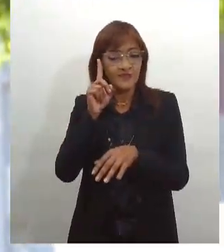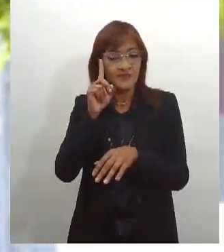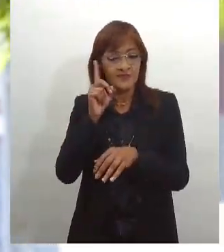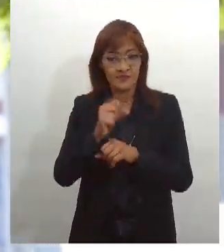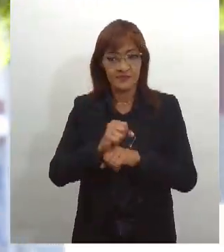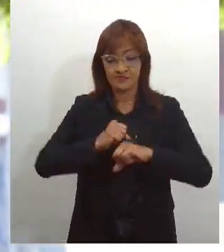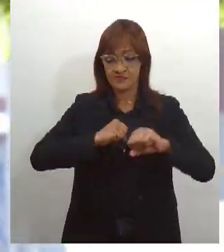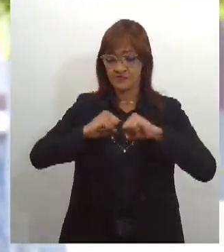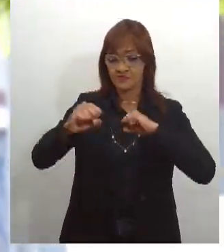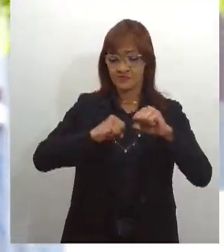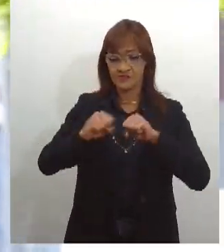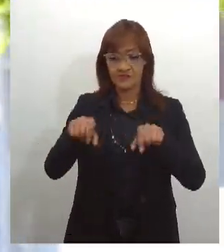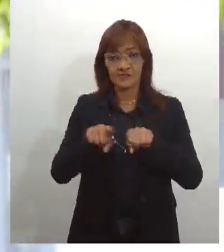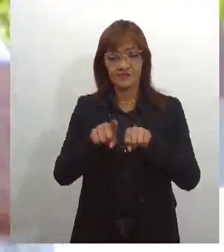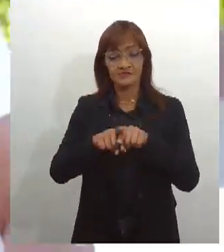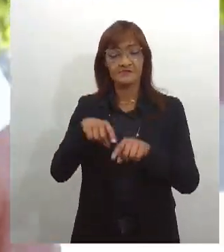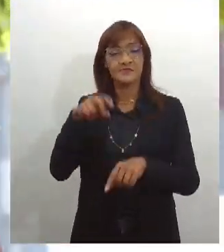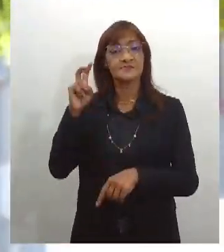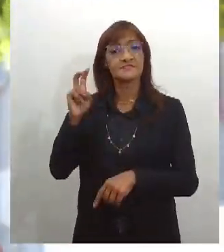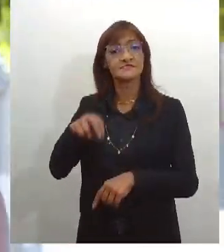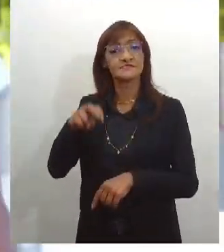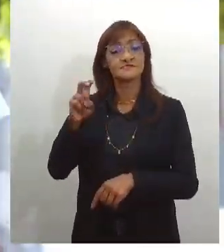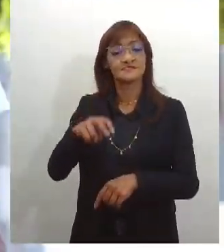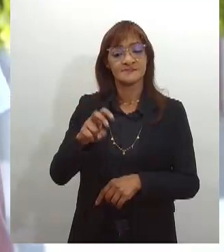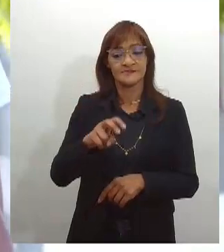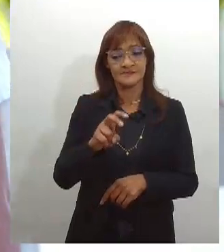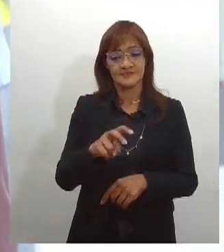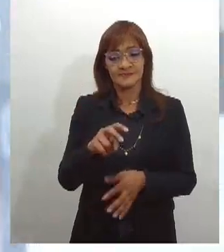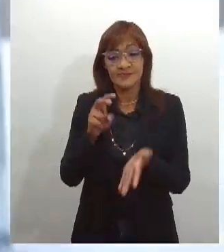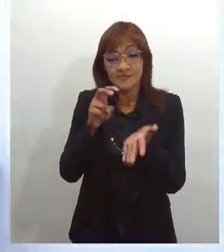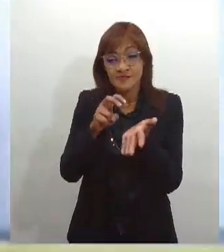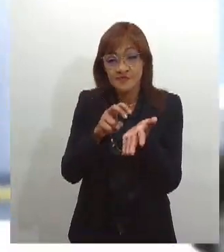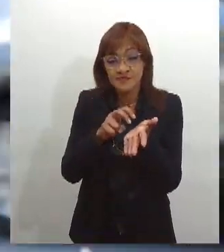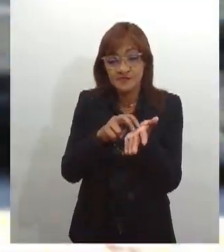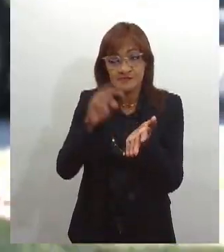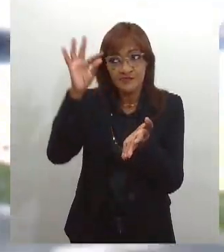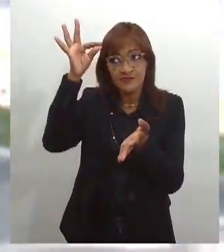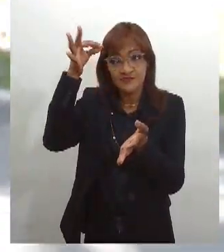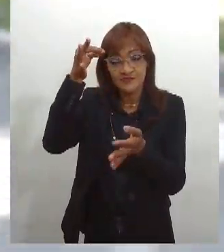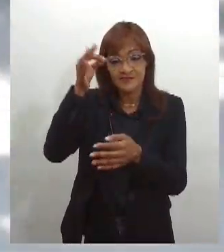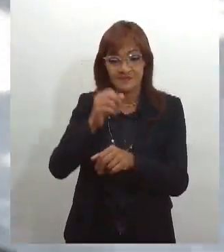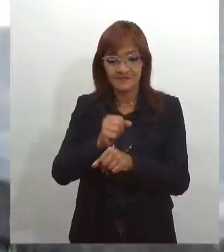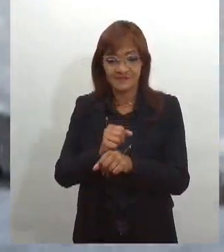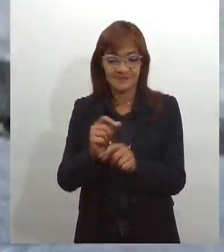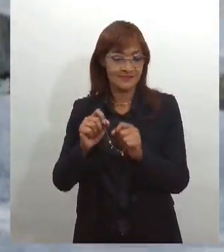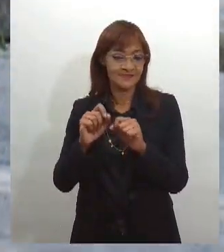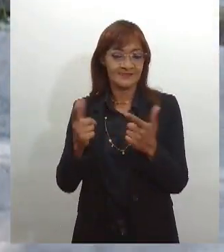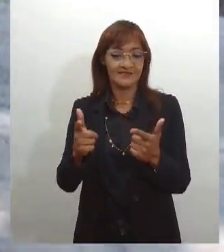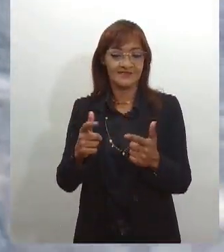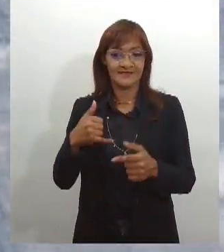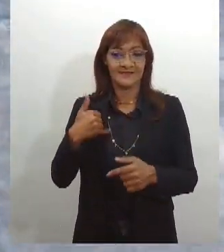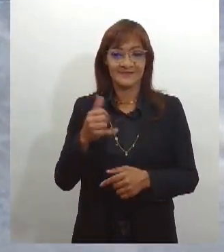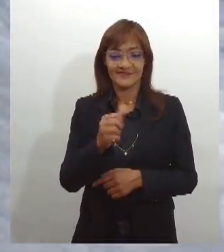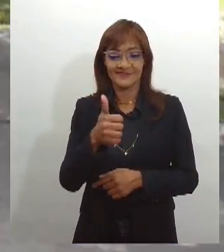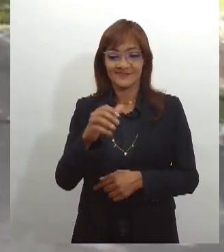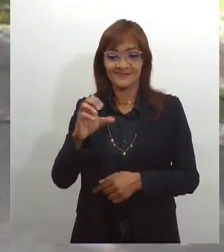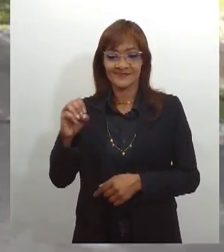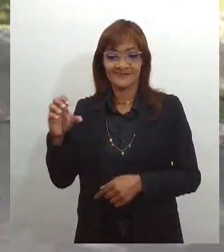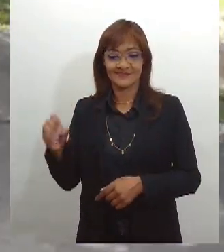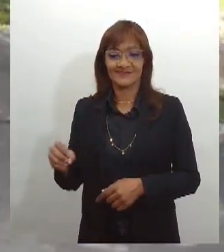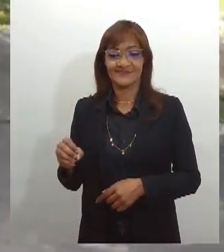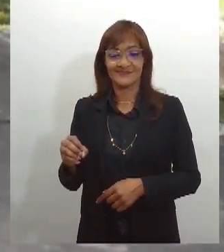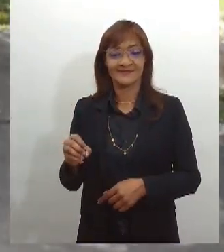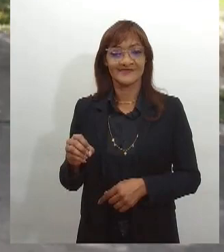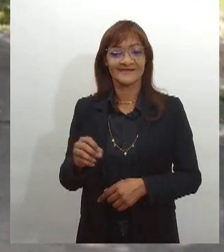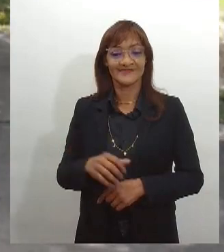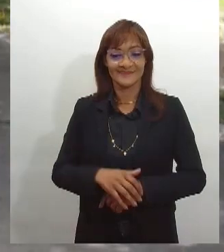começando suas atividades bem cedinho. Seu objetivo é claro, chegar aos 100 anos de idade com a mesma energia. Só vou